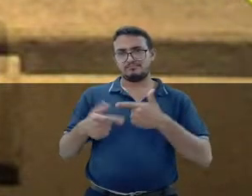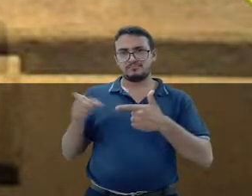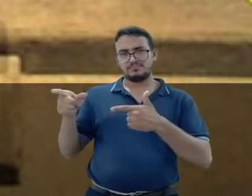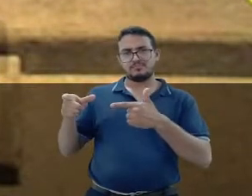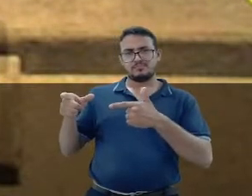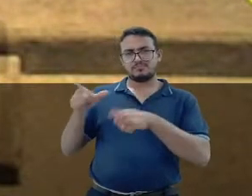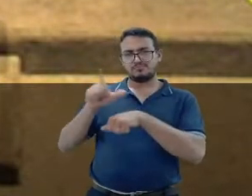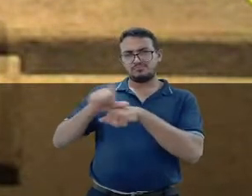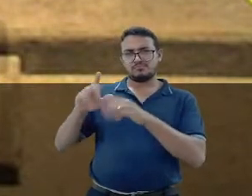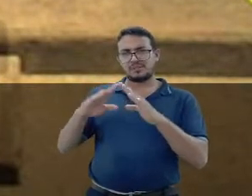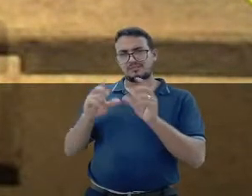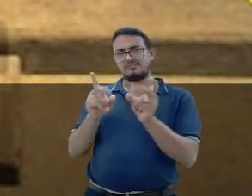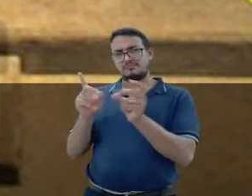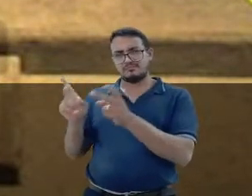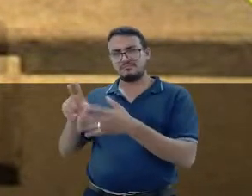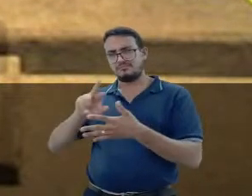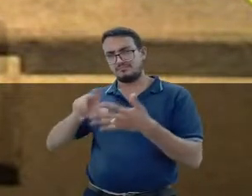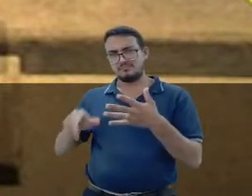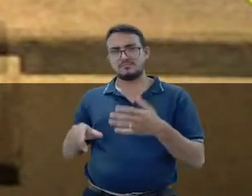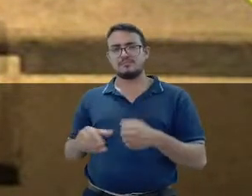da reclamada